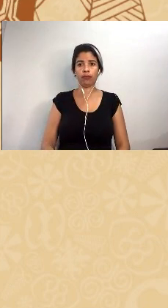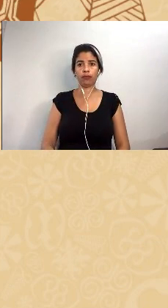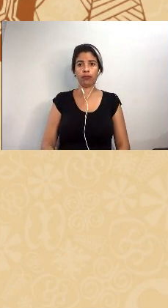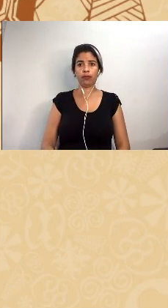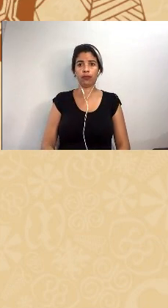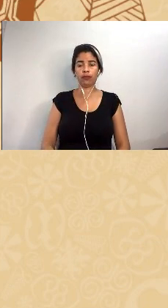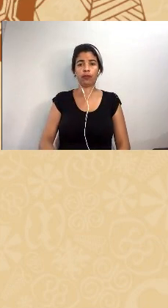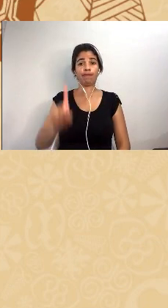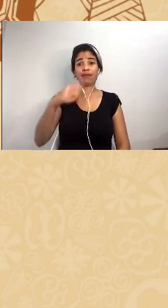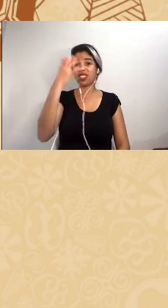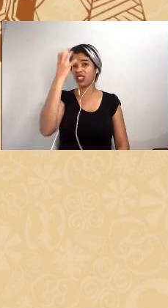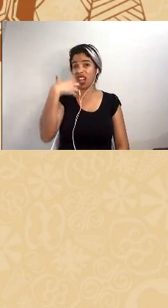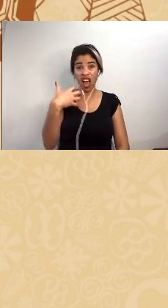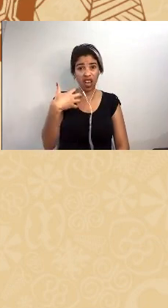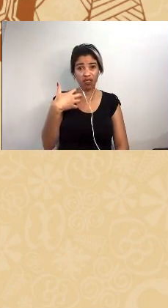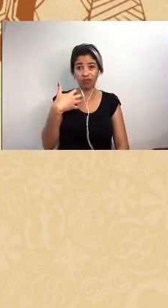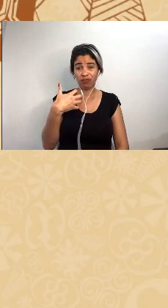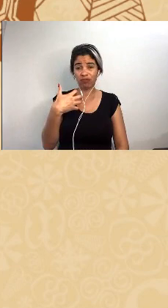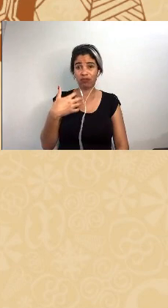Gente, sério.